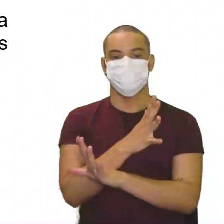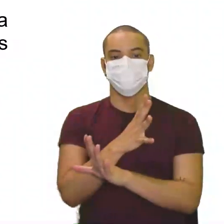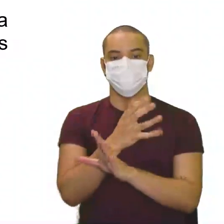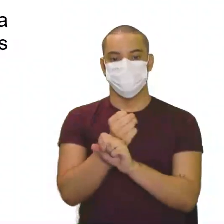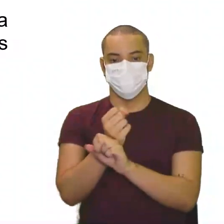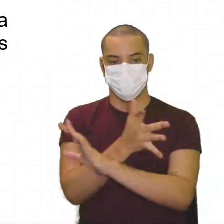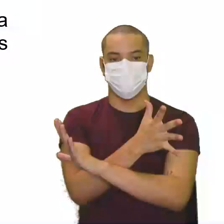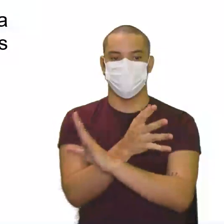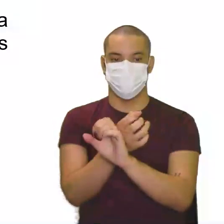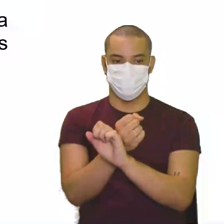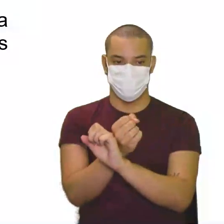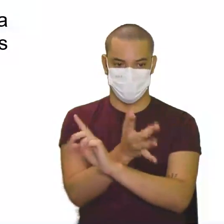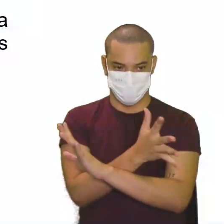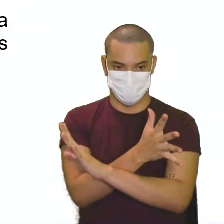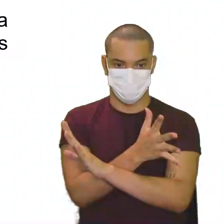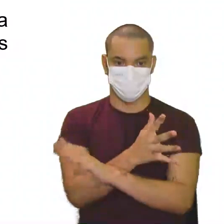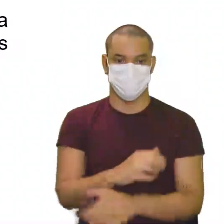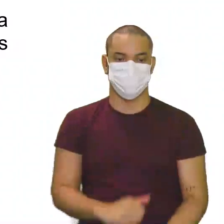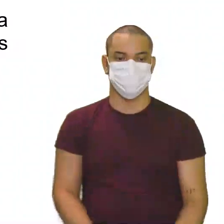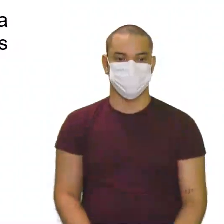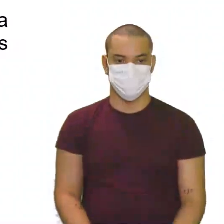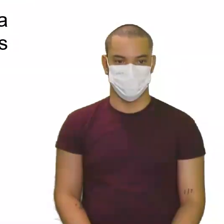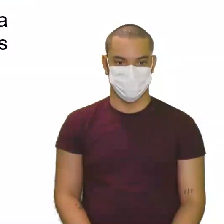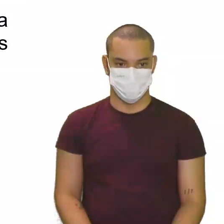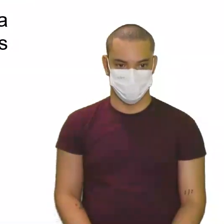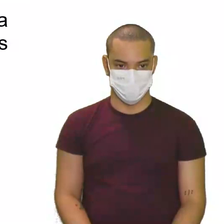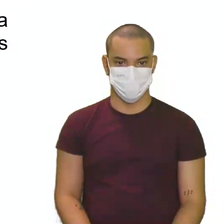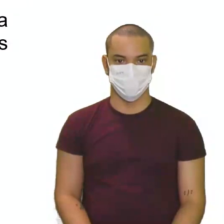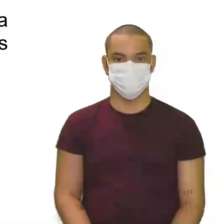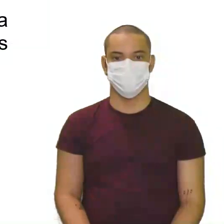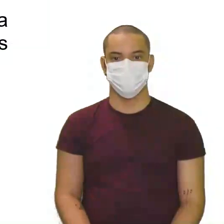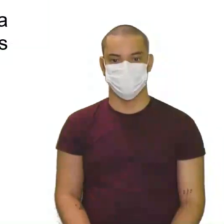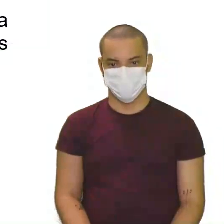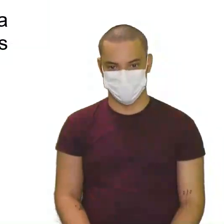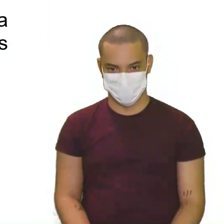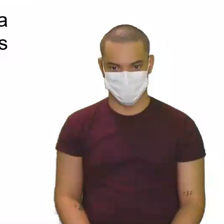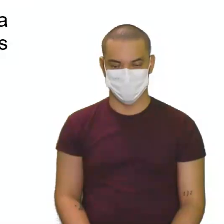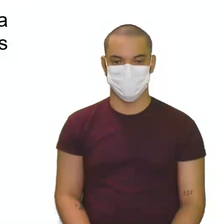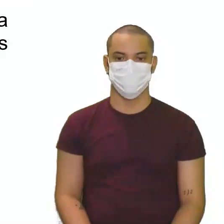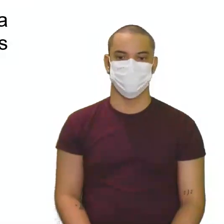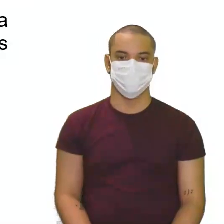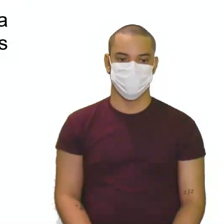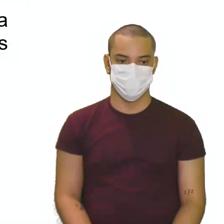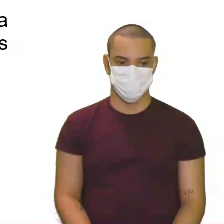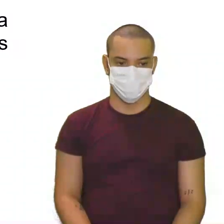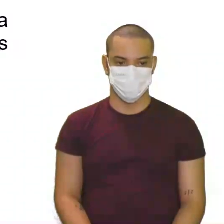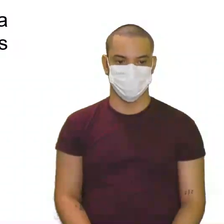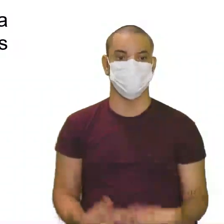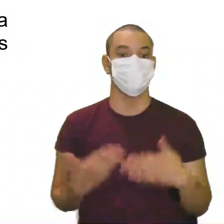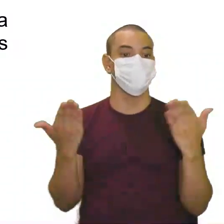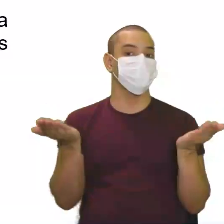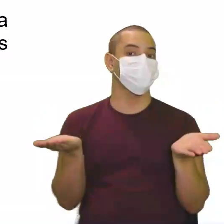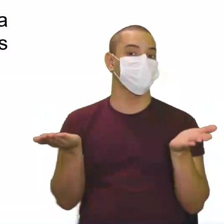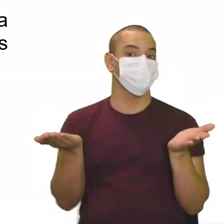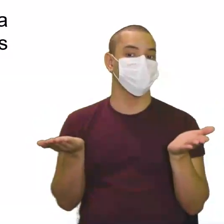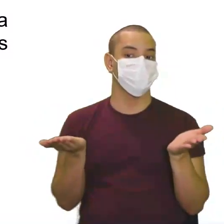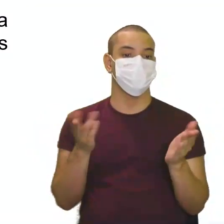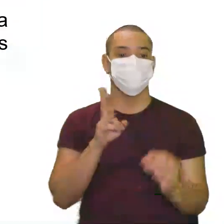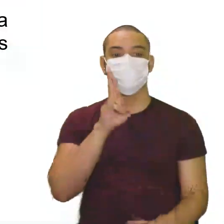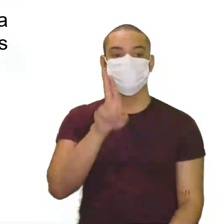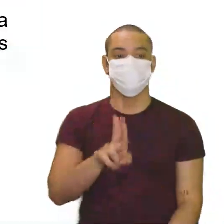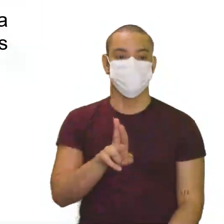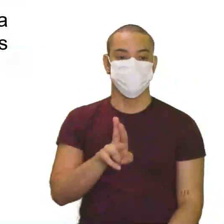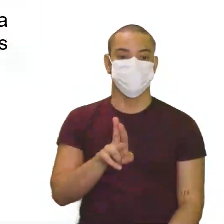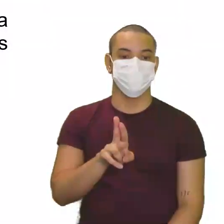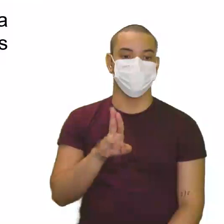então vou ter repulsão Então eu tenho repulsão atração a repulsão